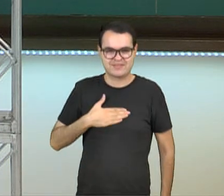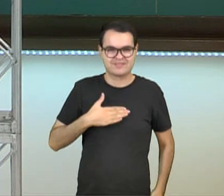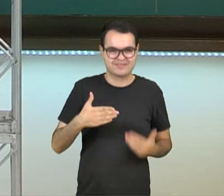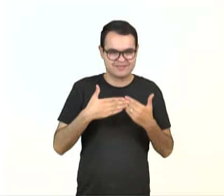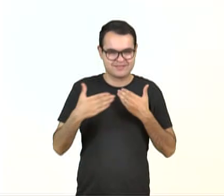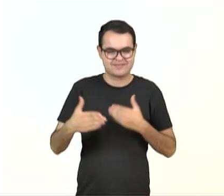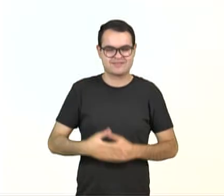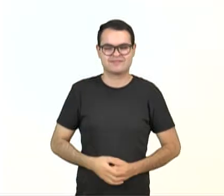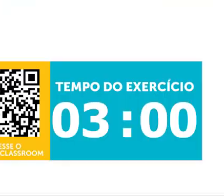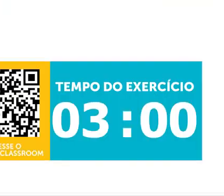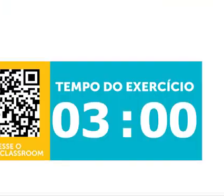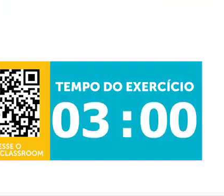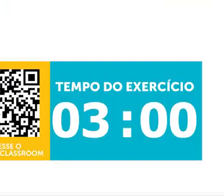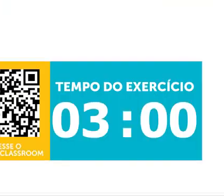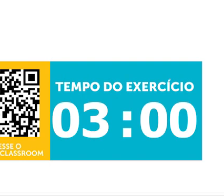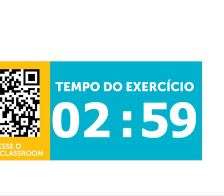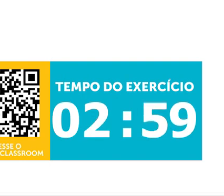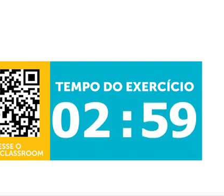vamos analisar.